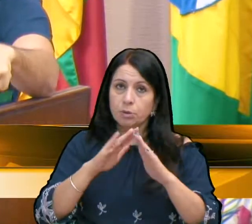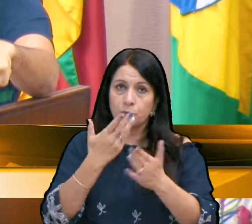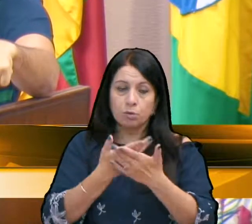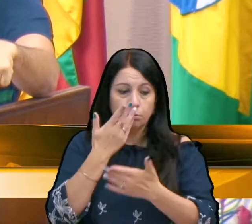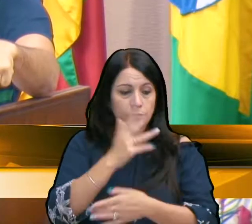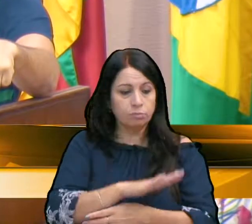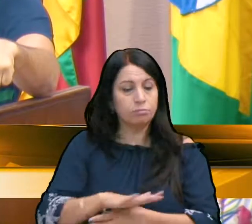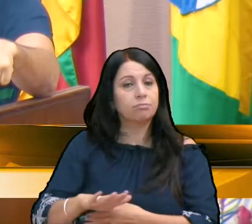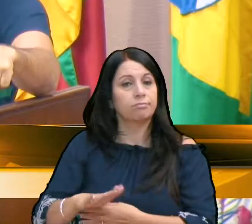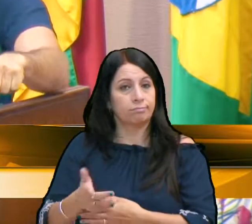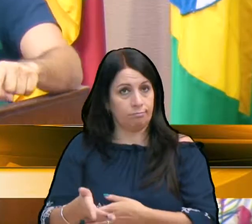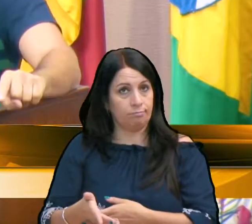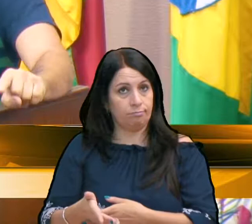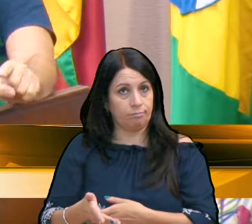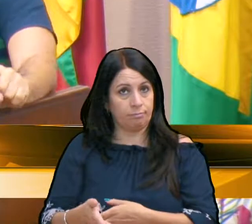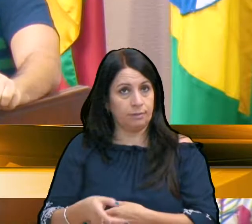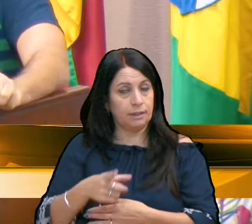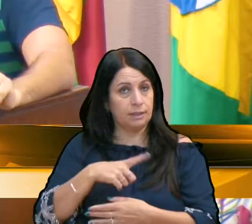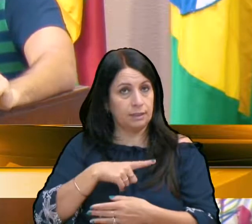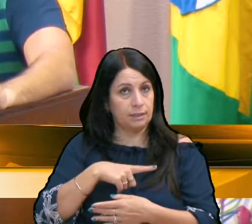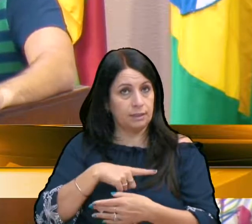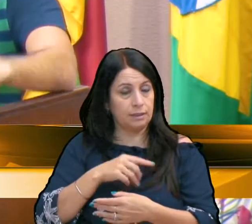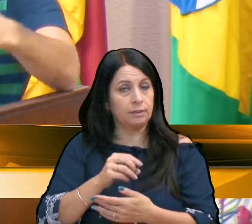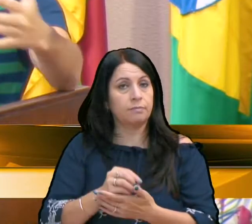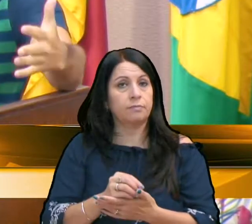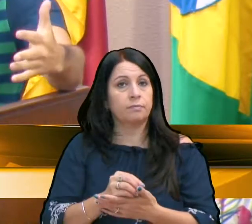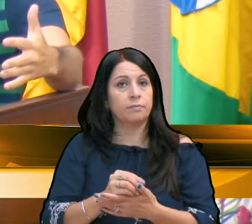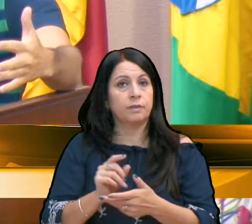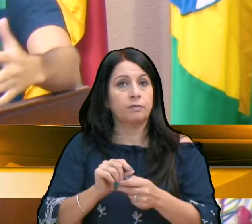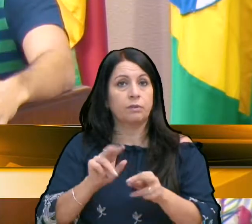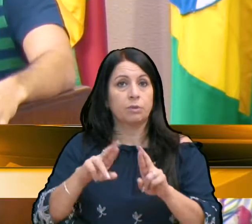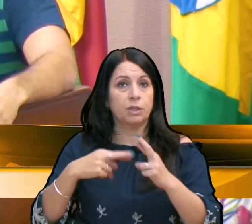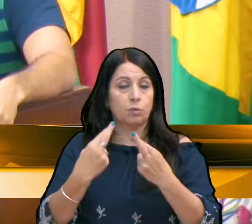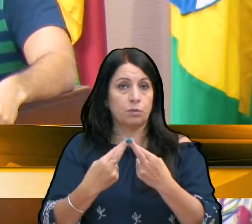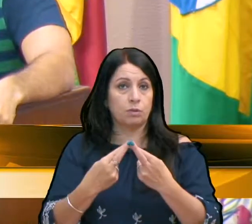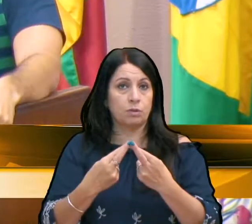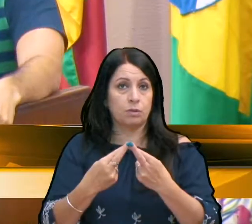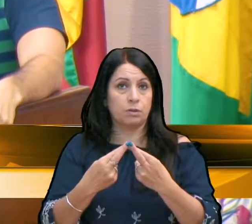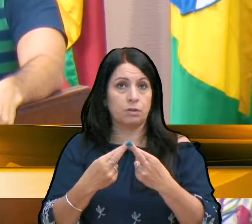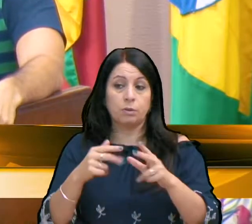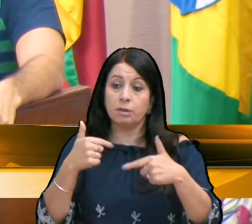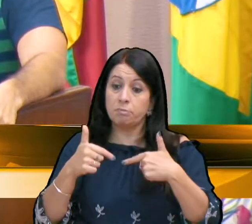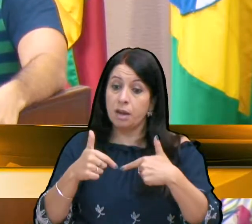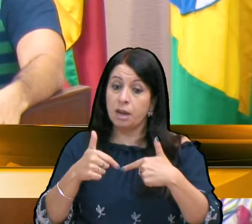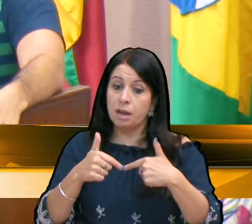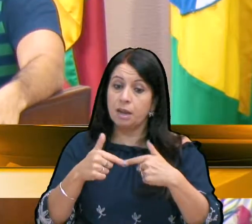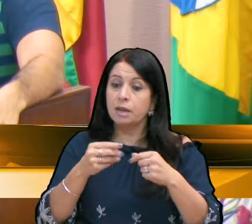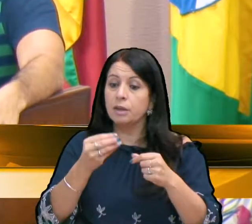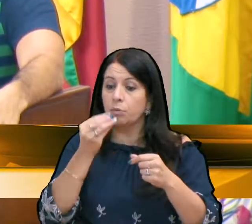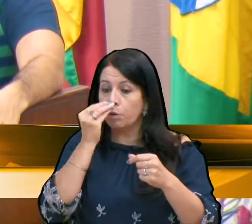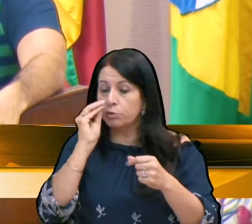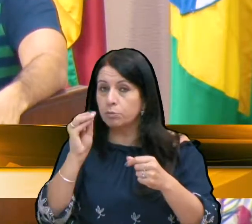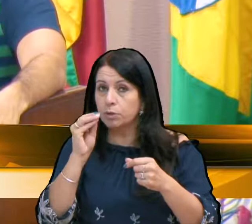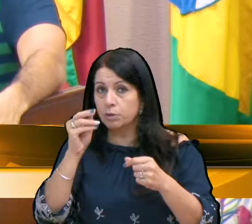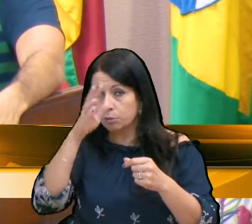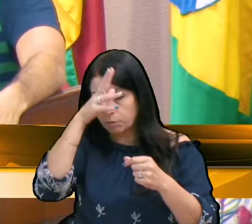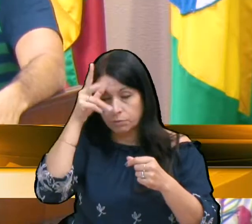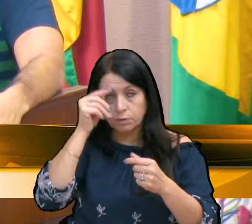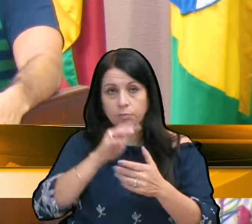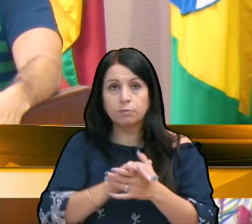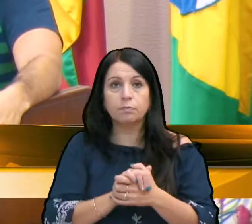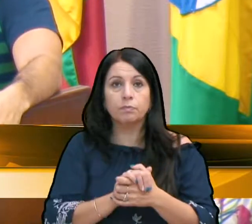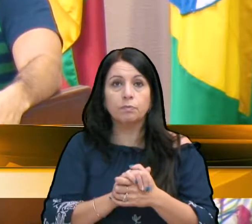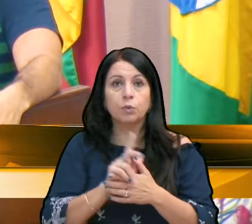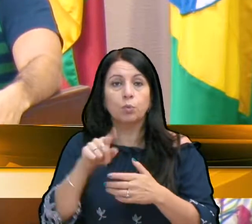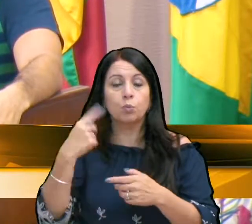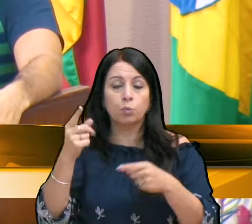infantil. Então nós temos que fazer uma reunião e atuar nessa omissão e negligência do município.